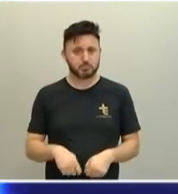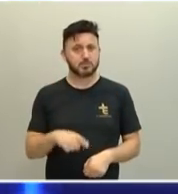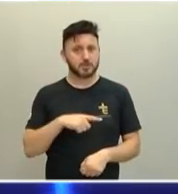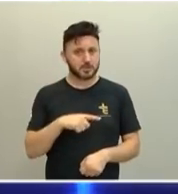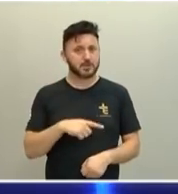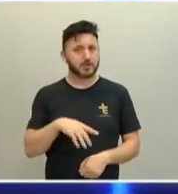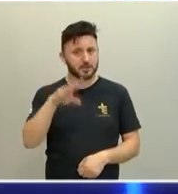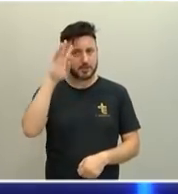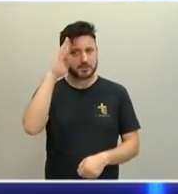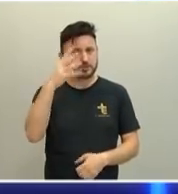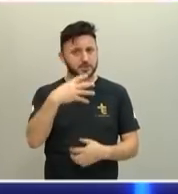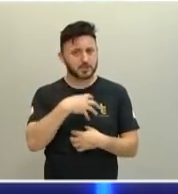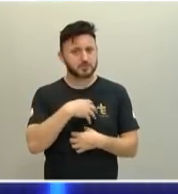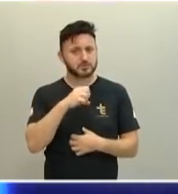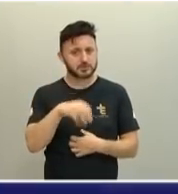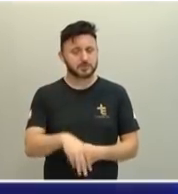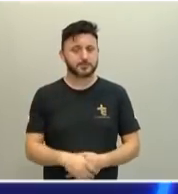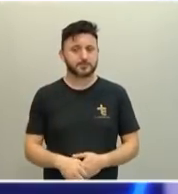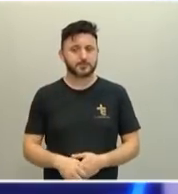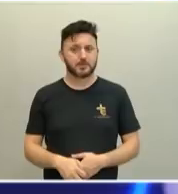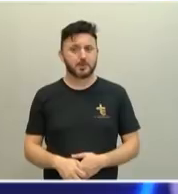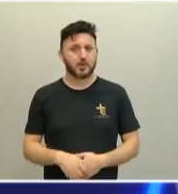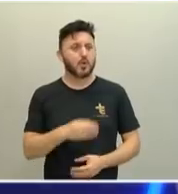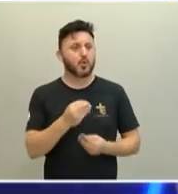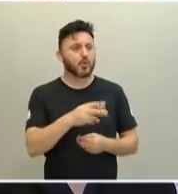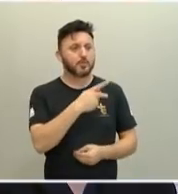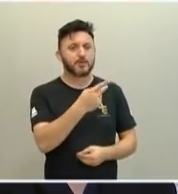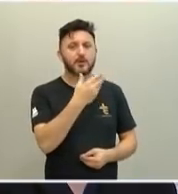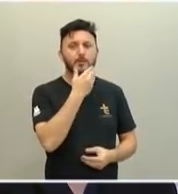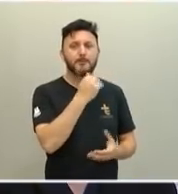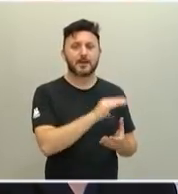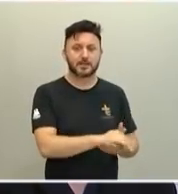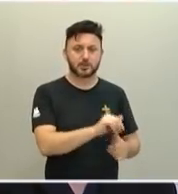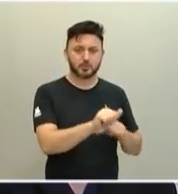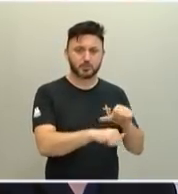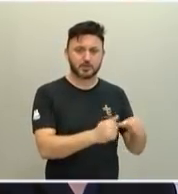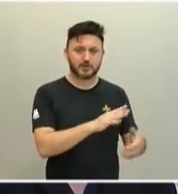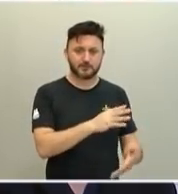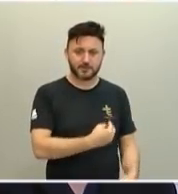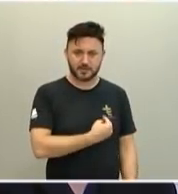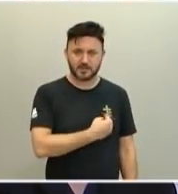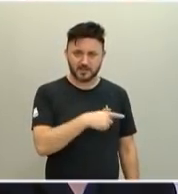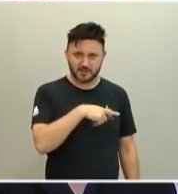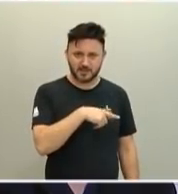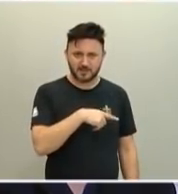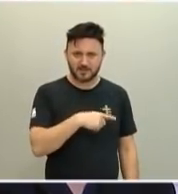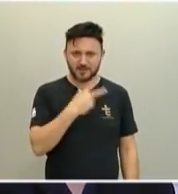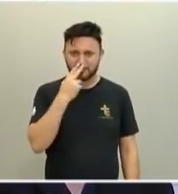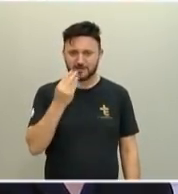como? Tem como seu marido se converter? Tem. Parece que diminuiu.